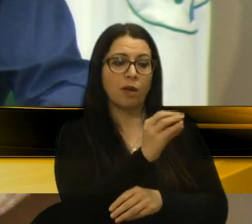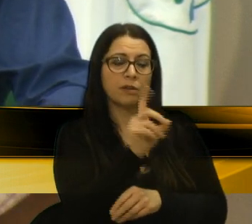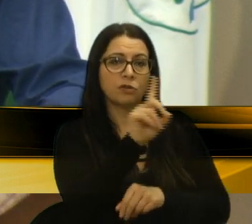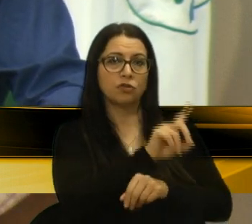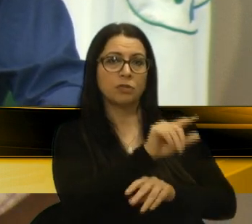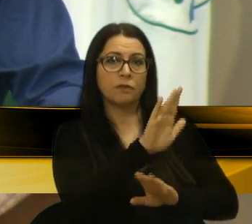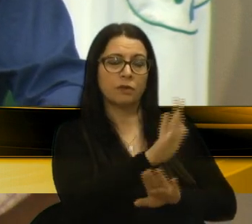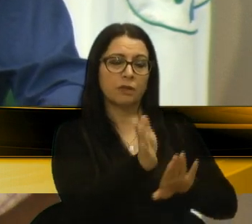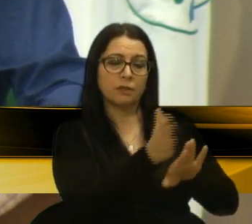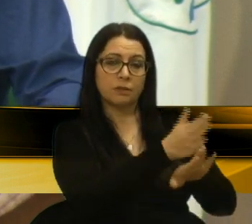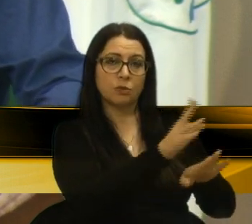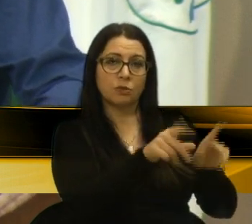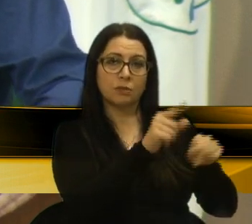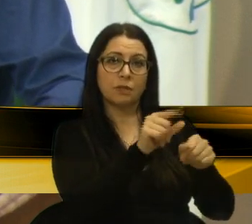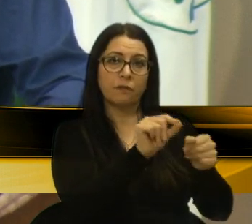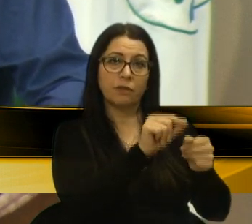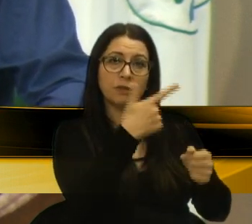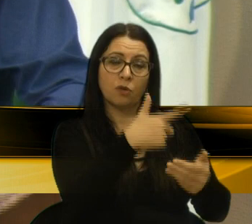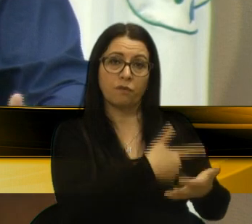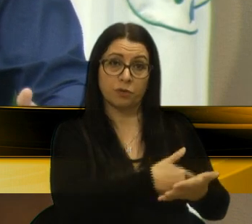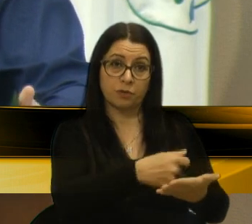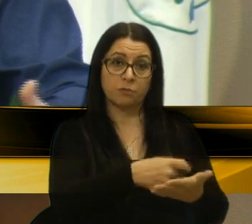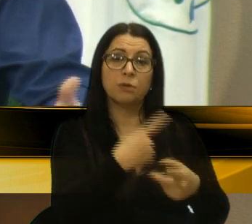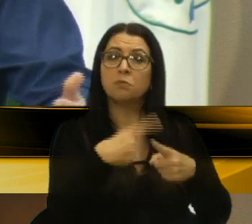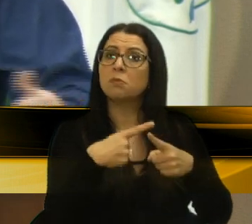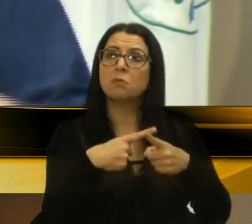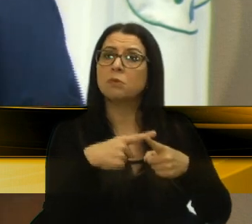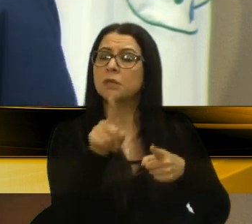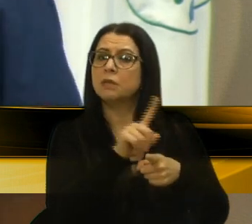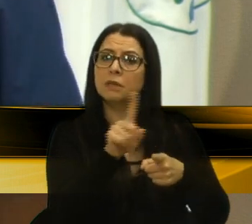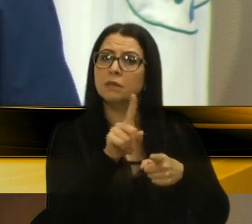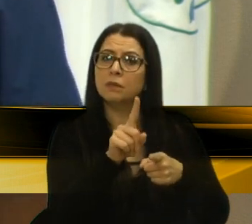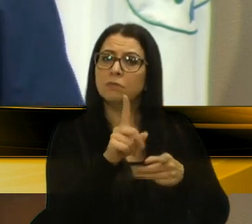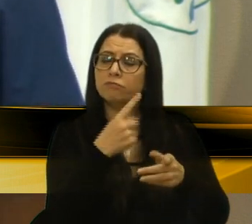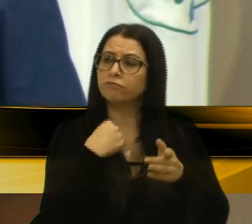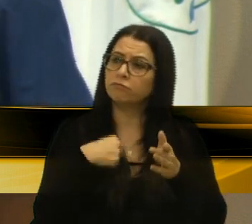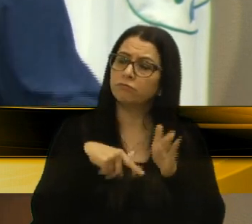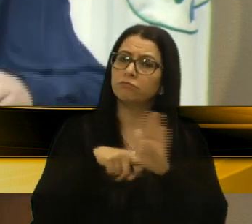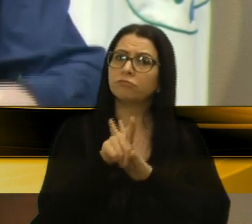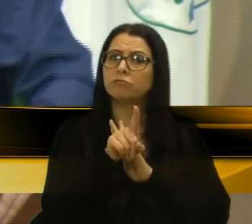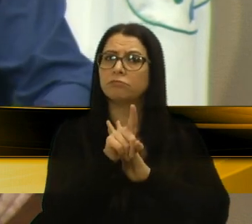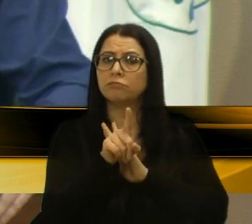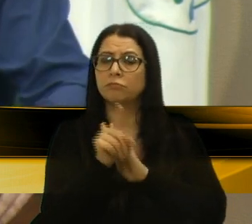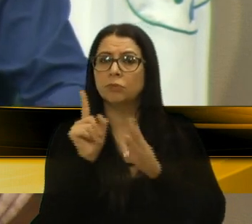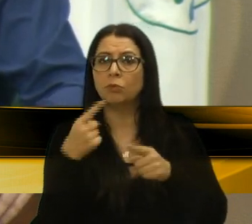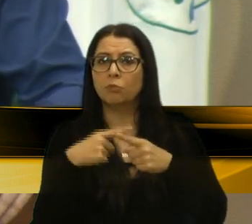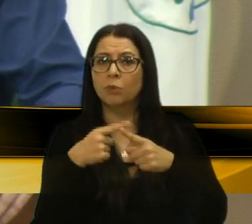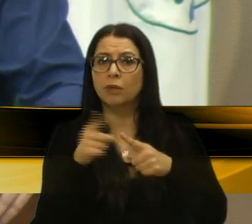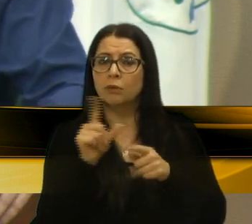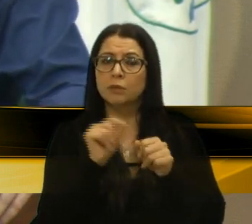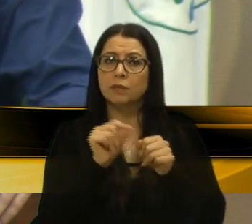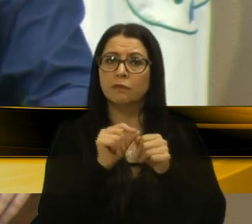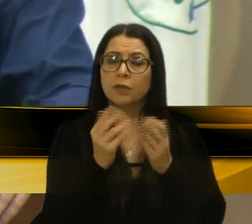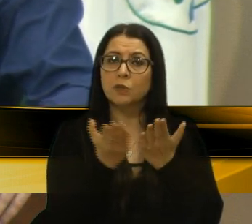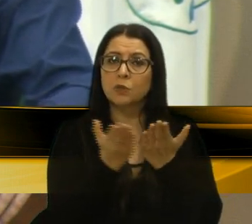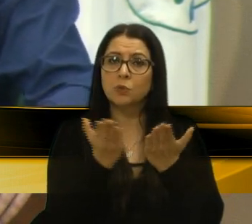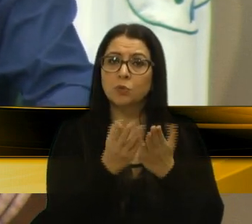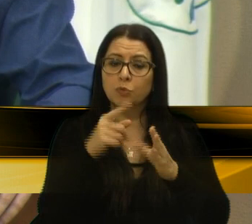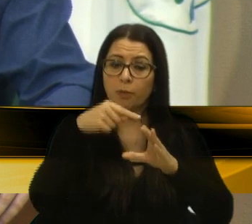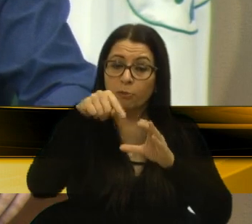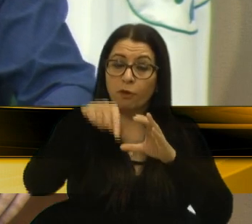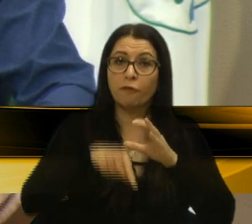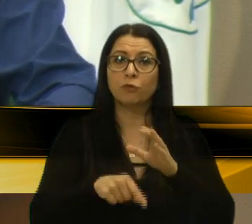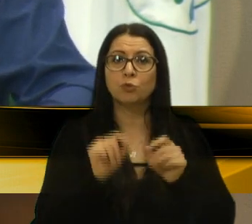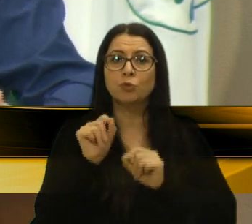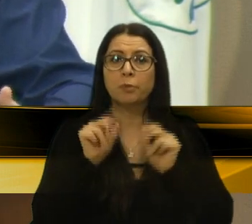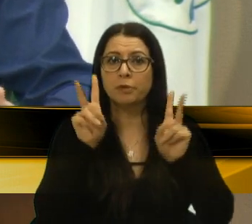refaçam-se esses exames. E por que não, nos perguntamos, por que não se faz um estudo mais profundo sobre